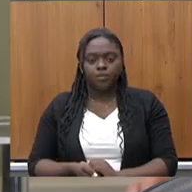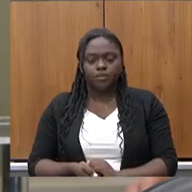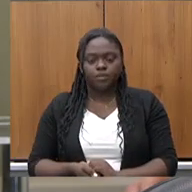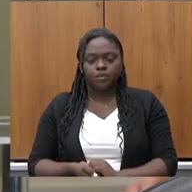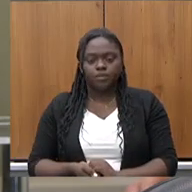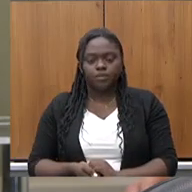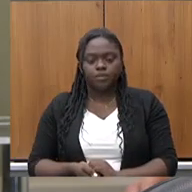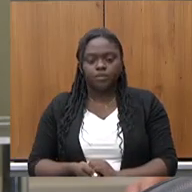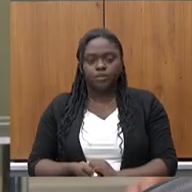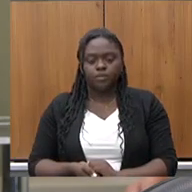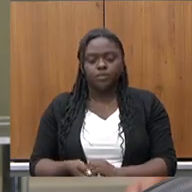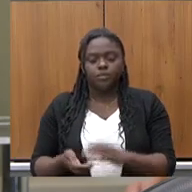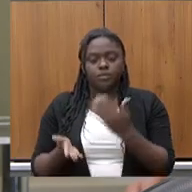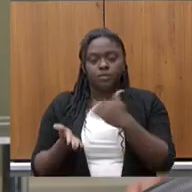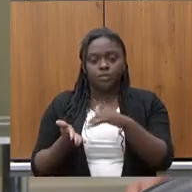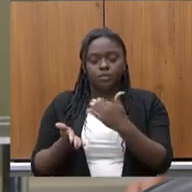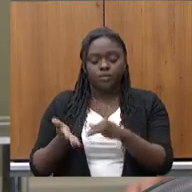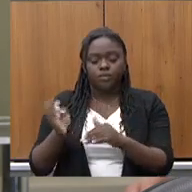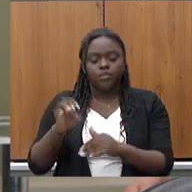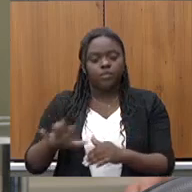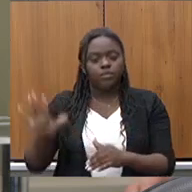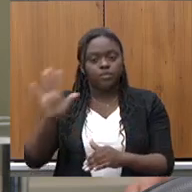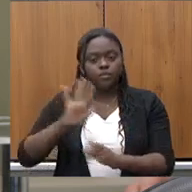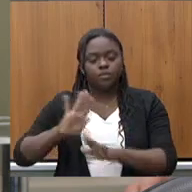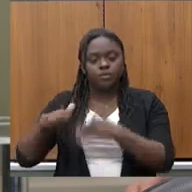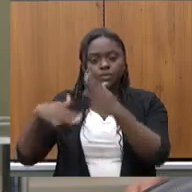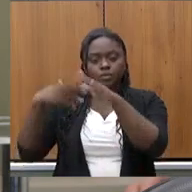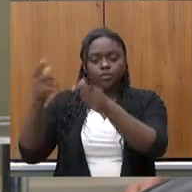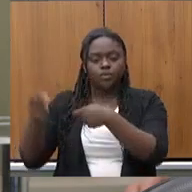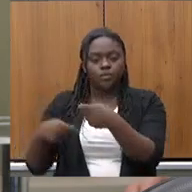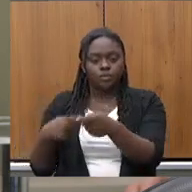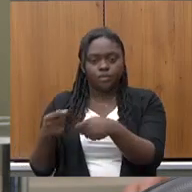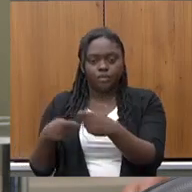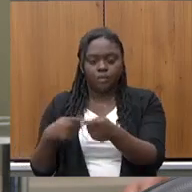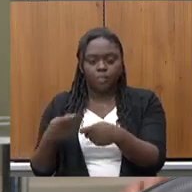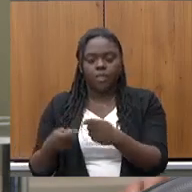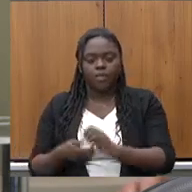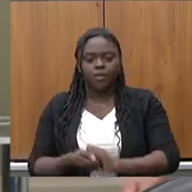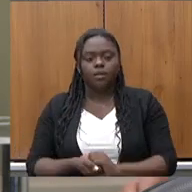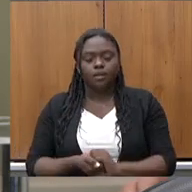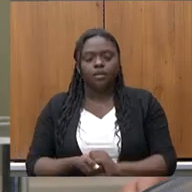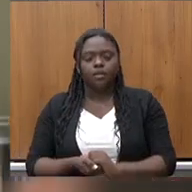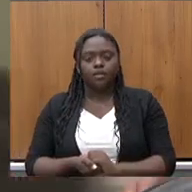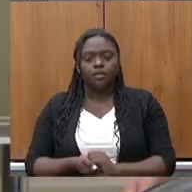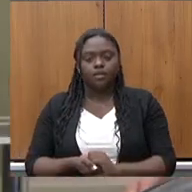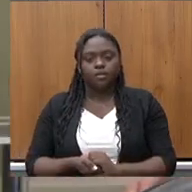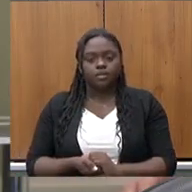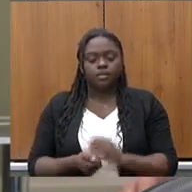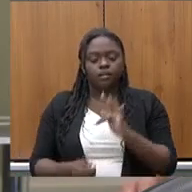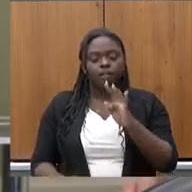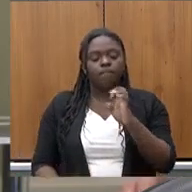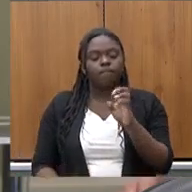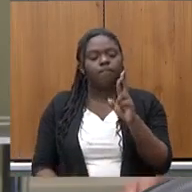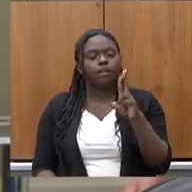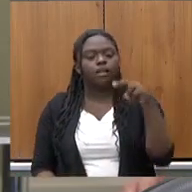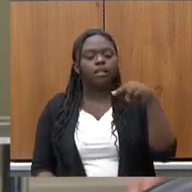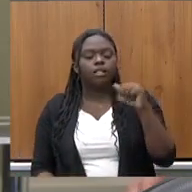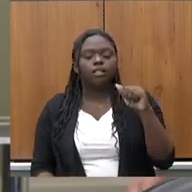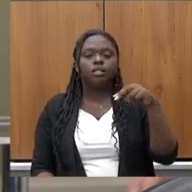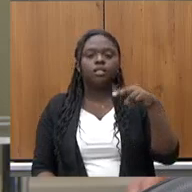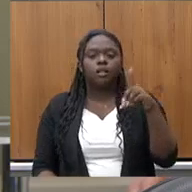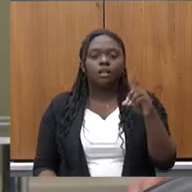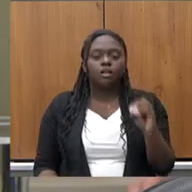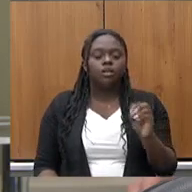O secretário de Estado de Desenvolvimento Econômico, excelentíssimo senhor Fernando Passal de Avelar,